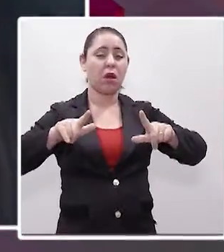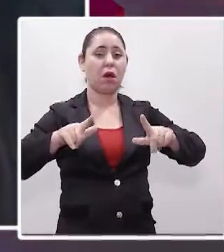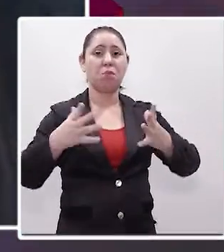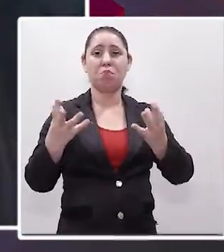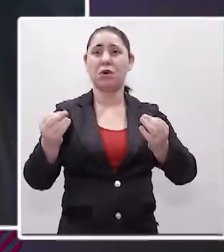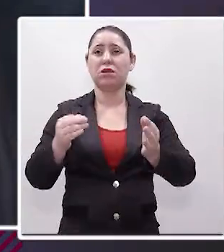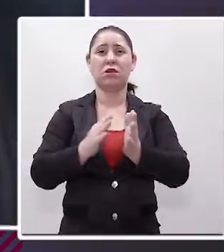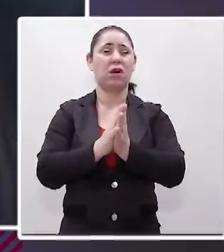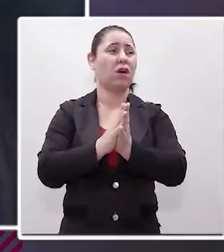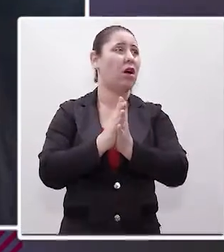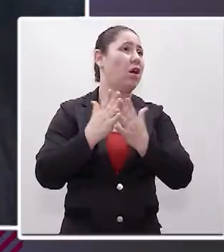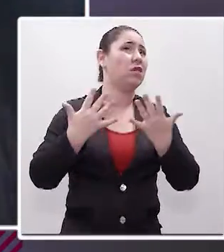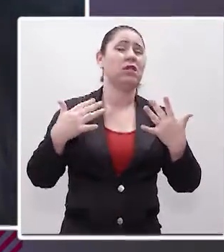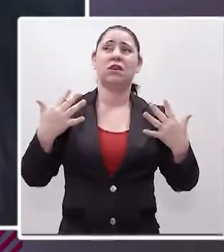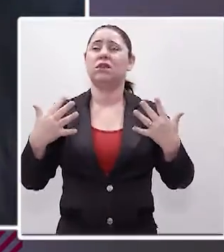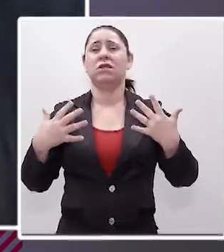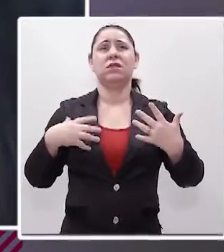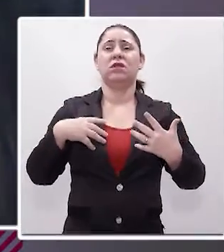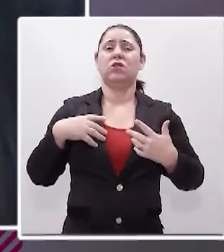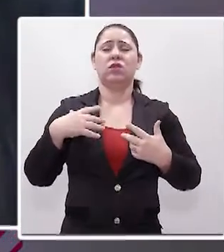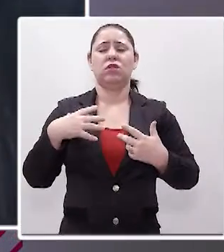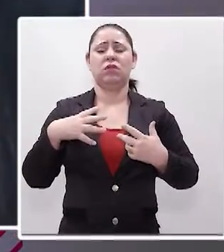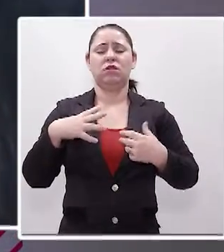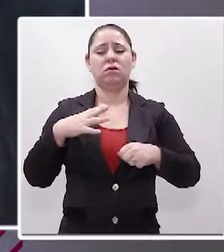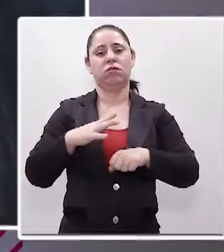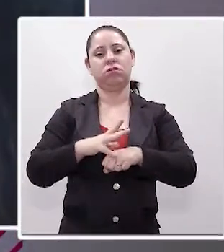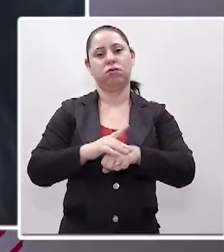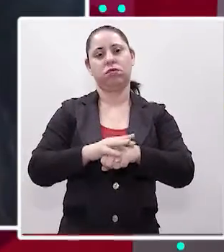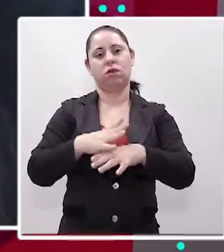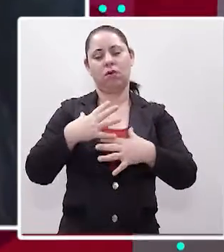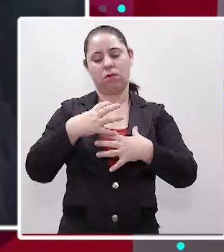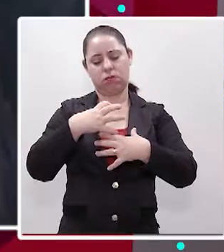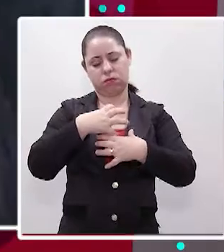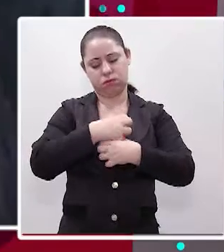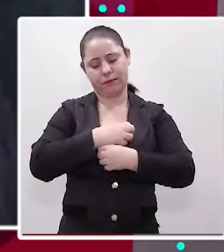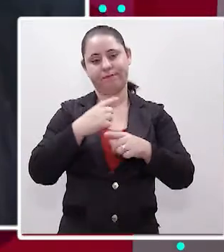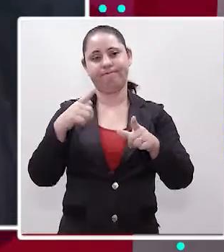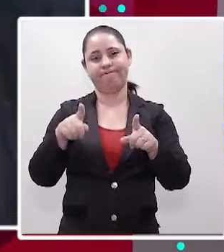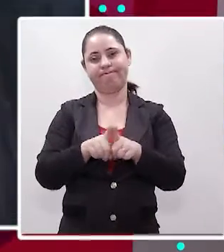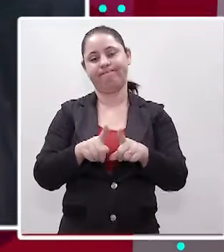Então, muitos ficaram bem desesperados, muitos adoeceram,